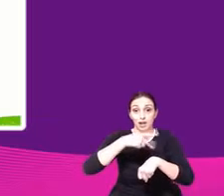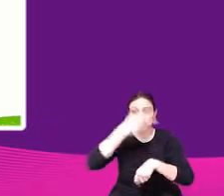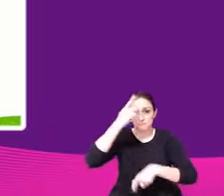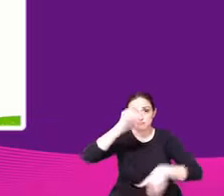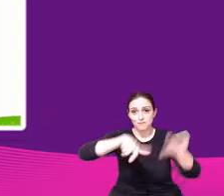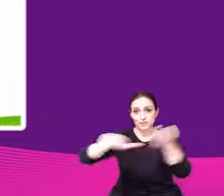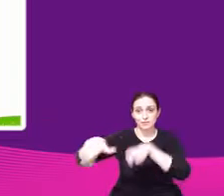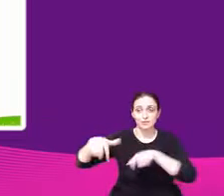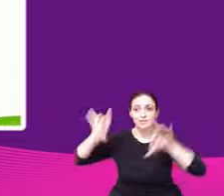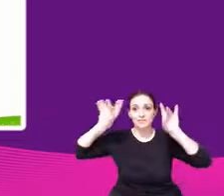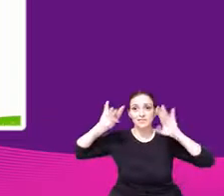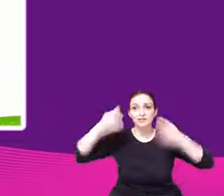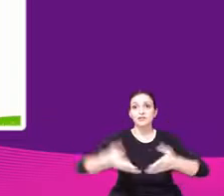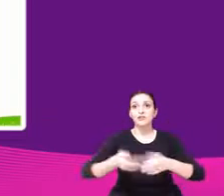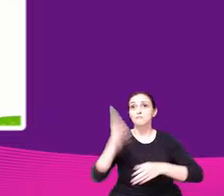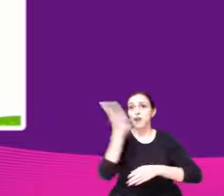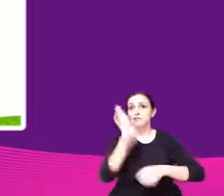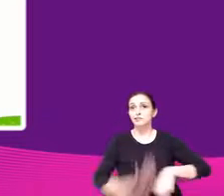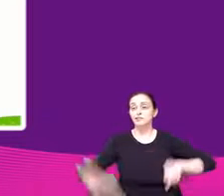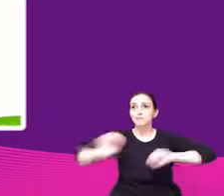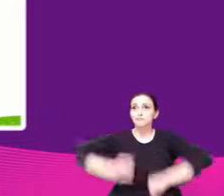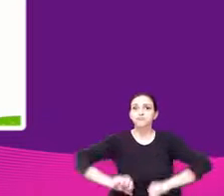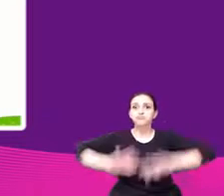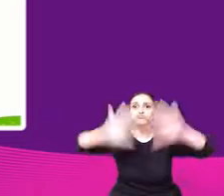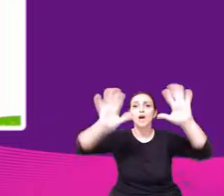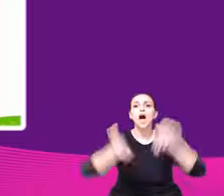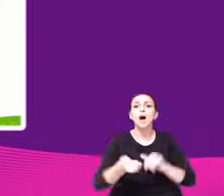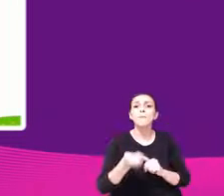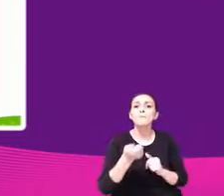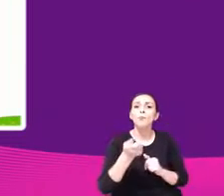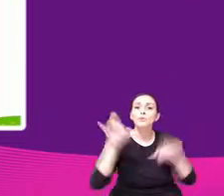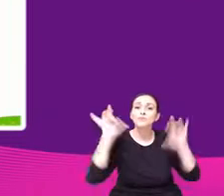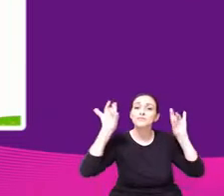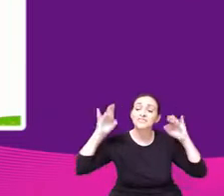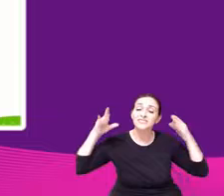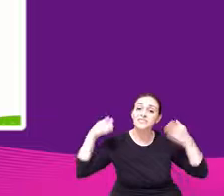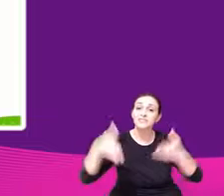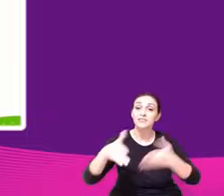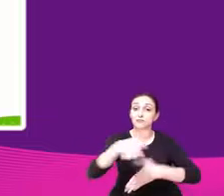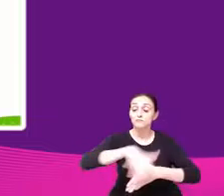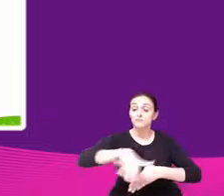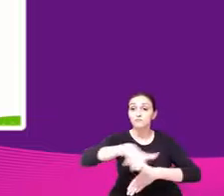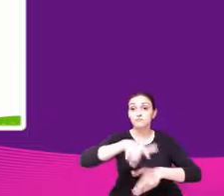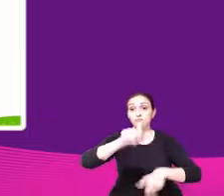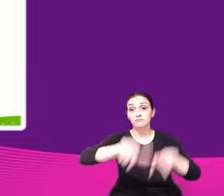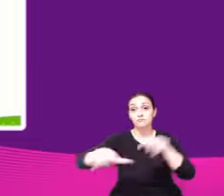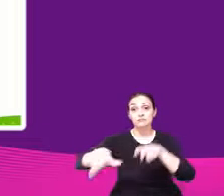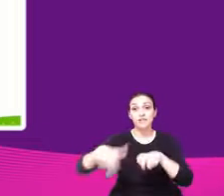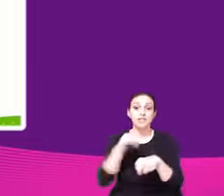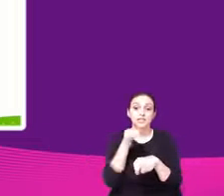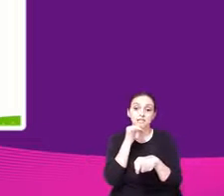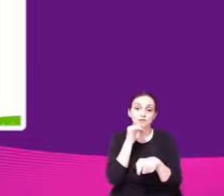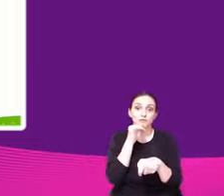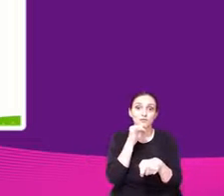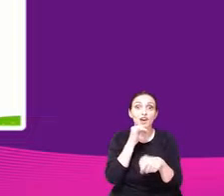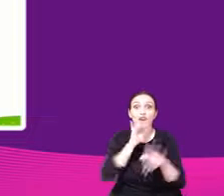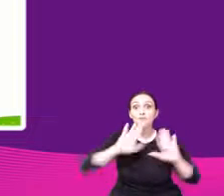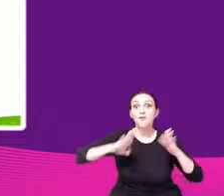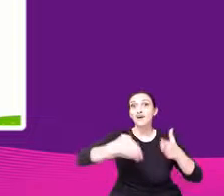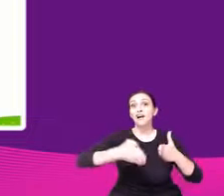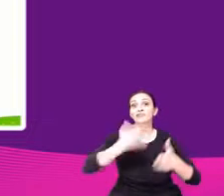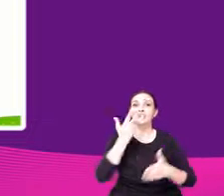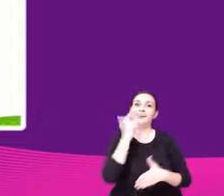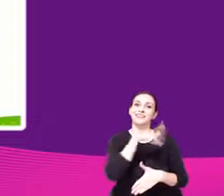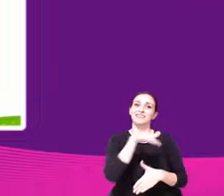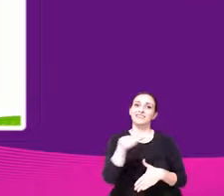Com o agravante, né, que pouquíssimos deles são especializados em algumas populações, como, por exemplo, a população pediátrica, né? E o segundo